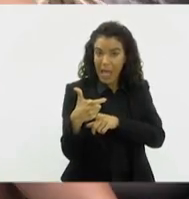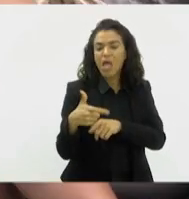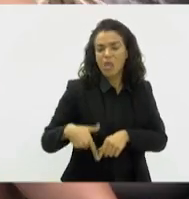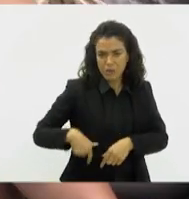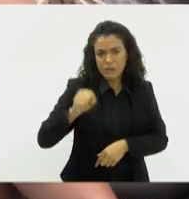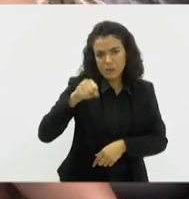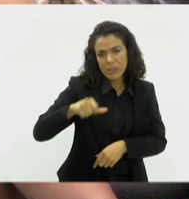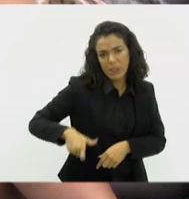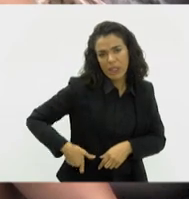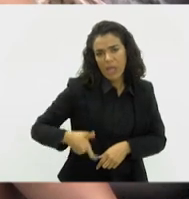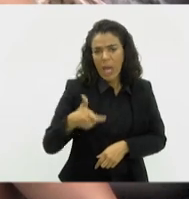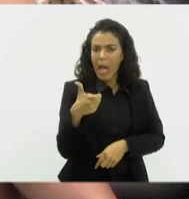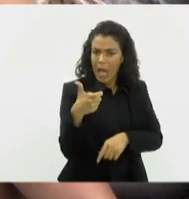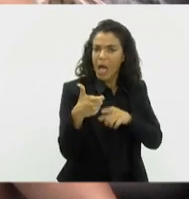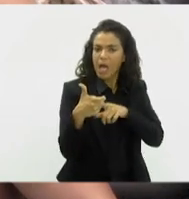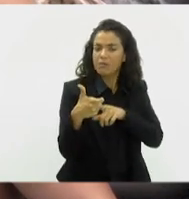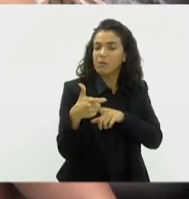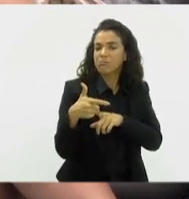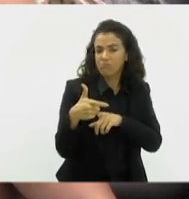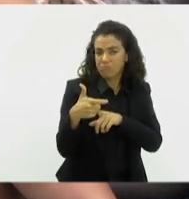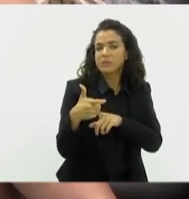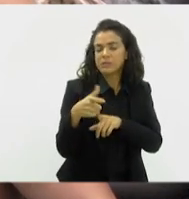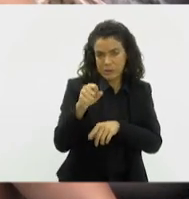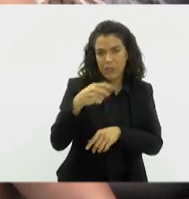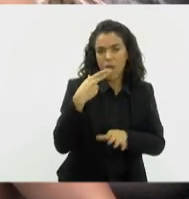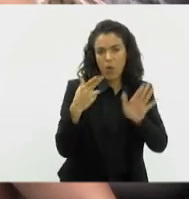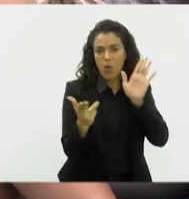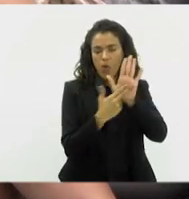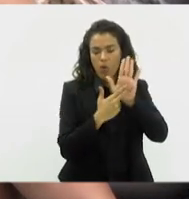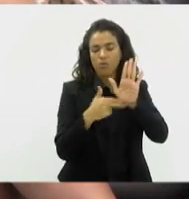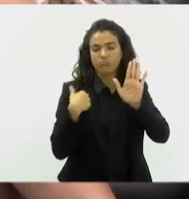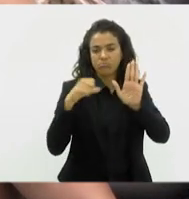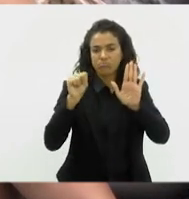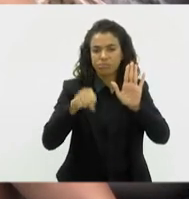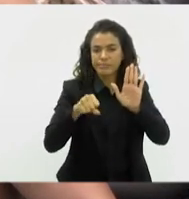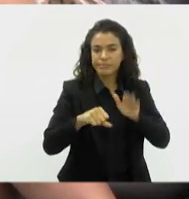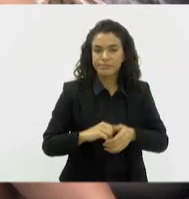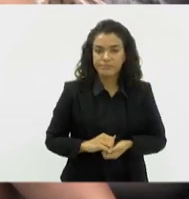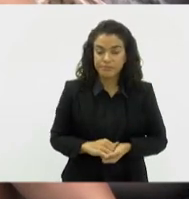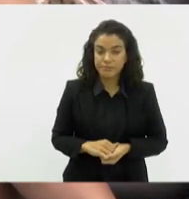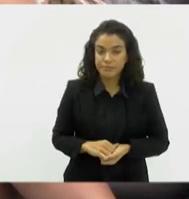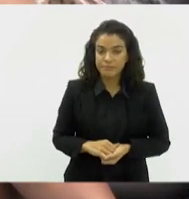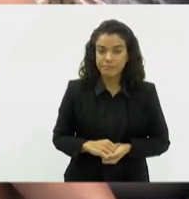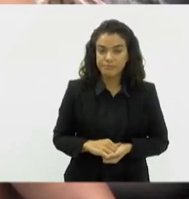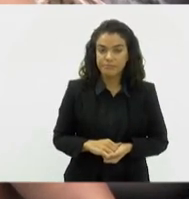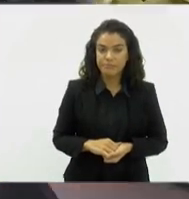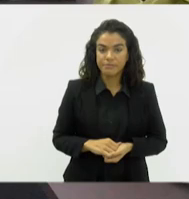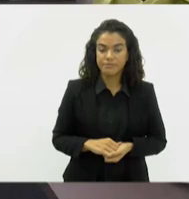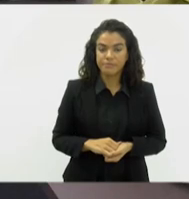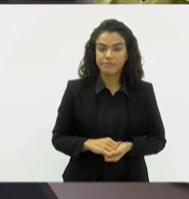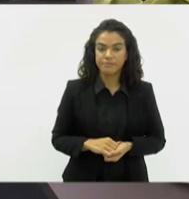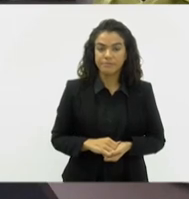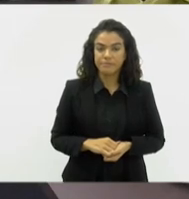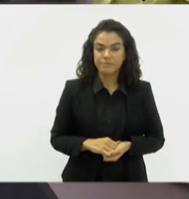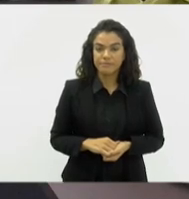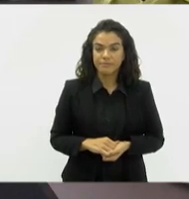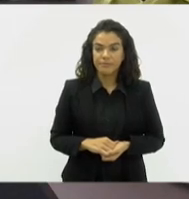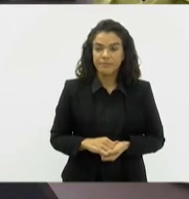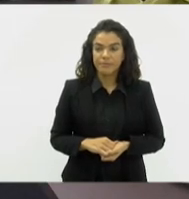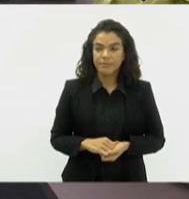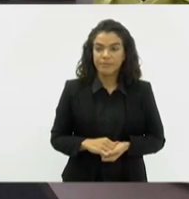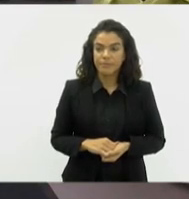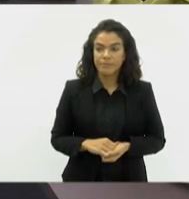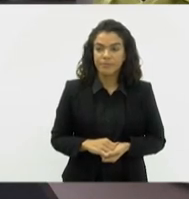pego armado na época no comunidade. Isso eu confessei. Ah, tá. Obrigado. Algum deputado quer fazer uso da